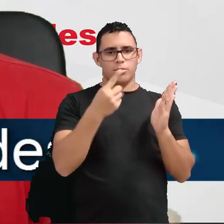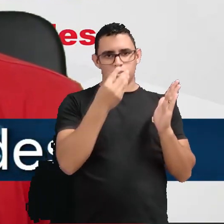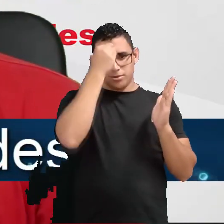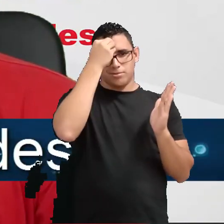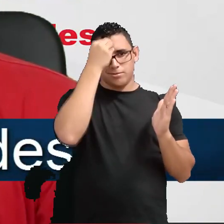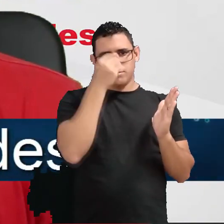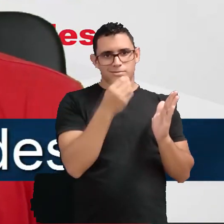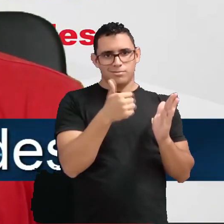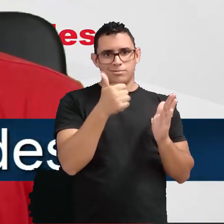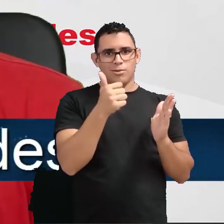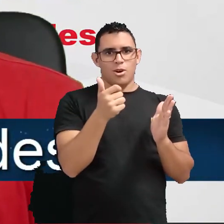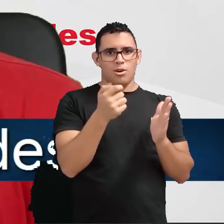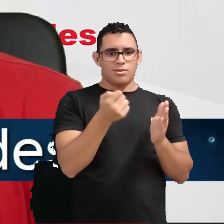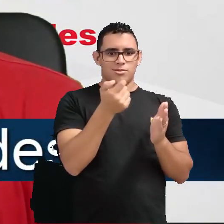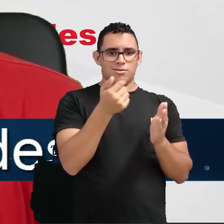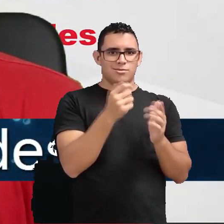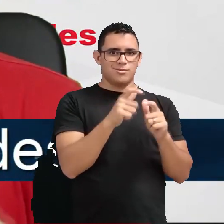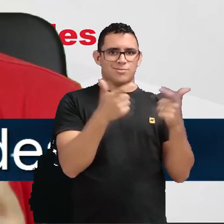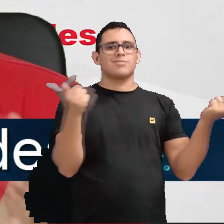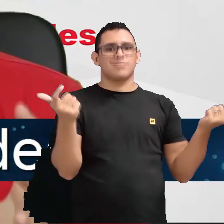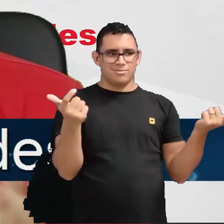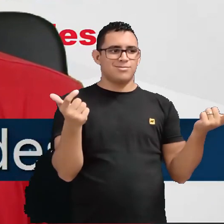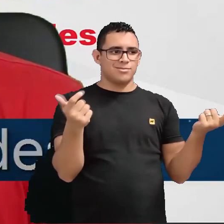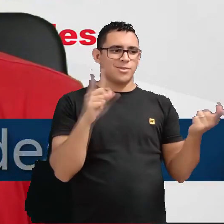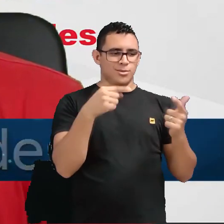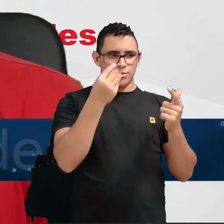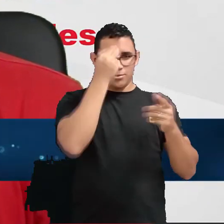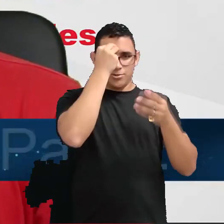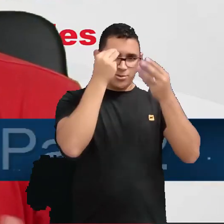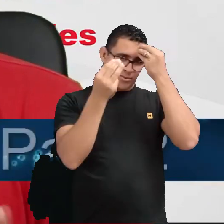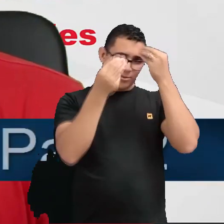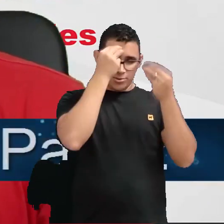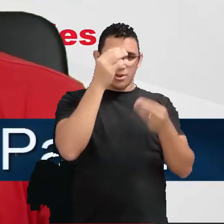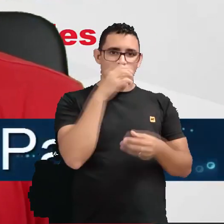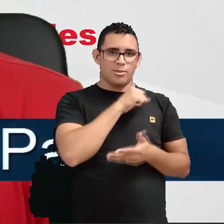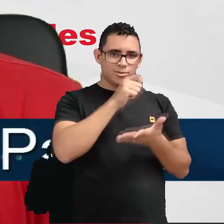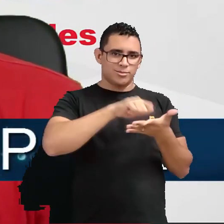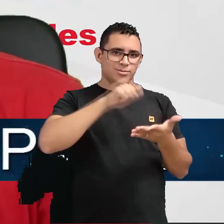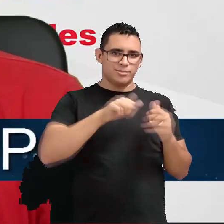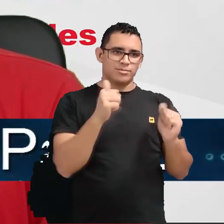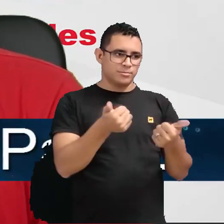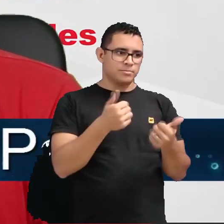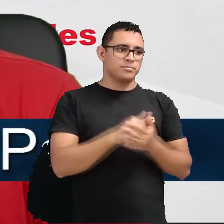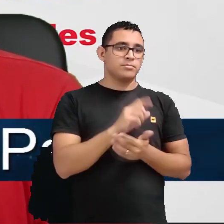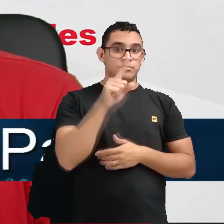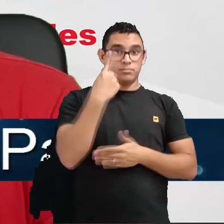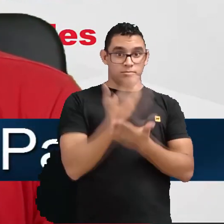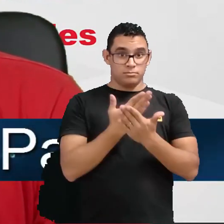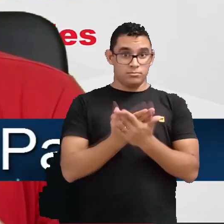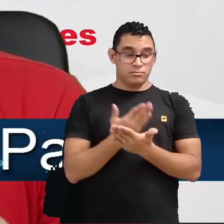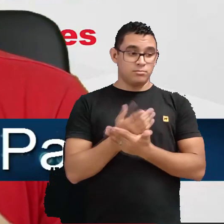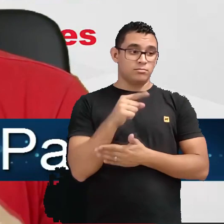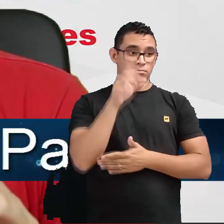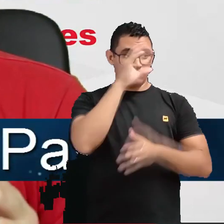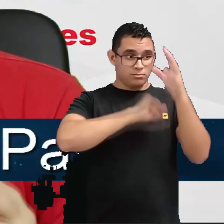logo vocês vão ver que o uso, a prática, vocês vão tranquilamente aí ficar com esses verbos na ponta da língua, ok? Bom, na próxima aula, então,